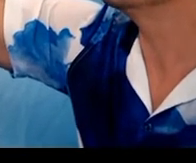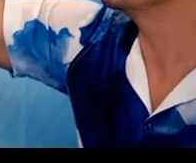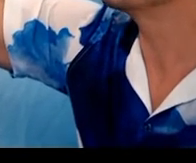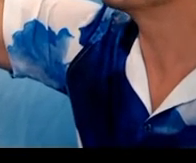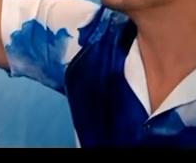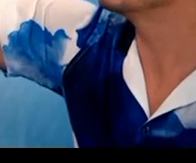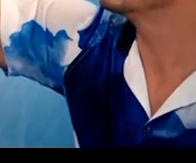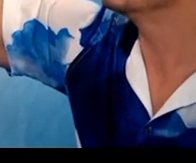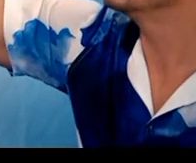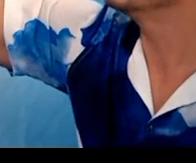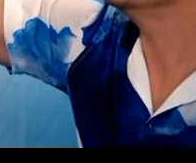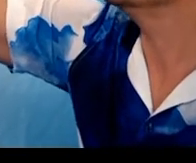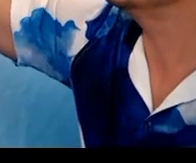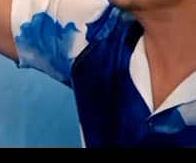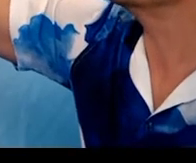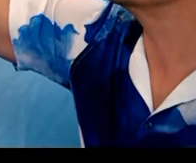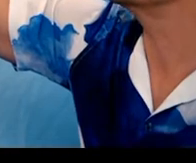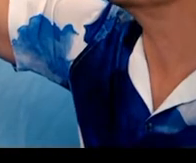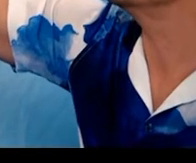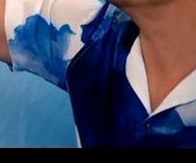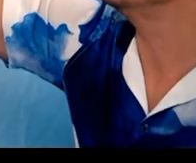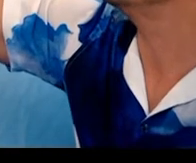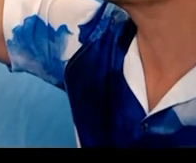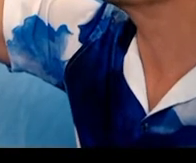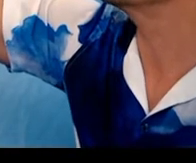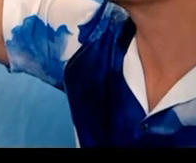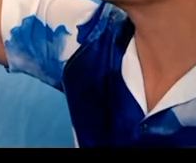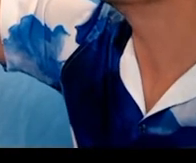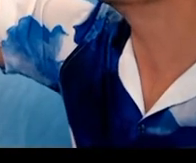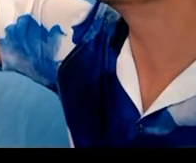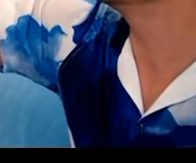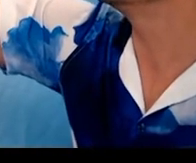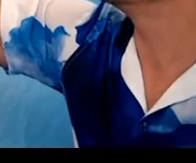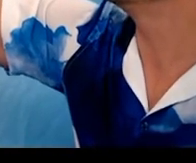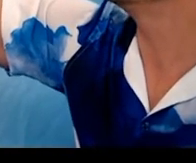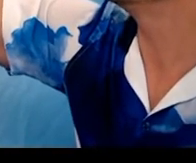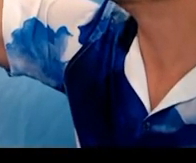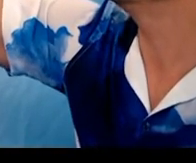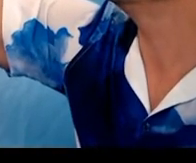então, esse lado que seria uma representação